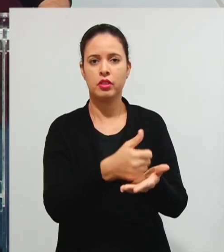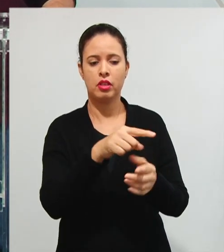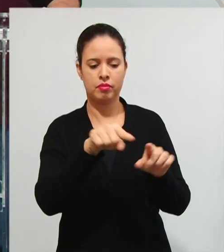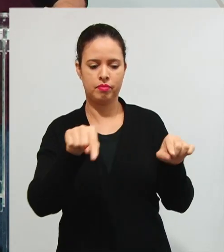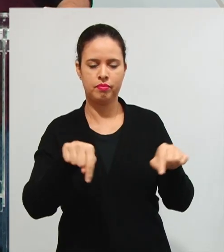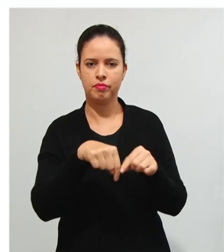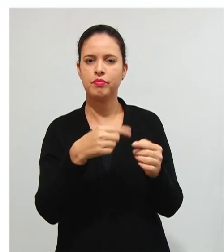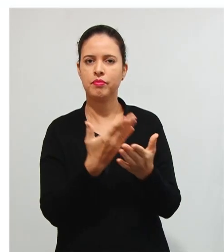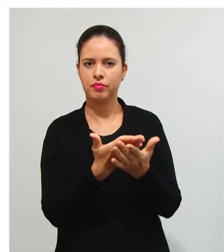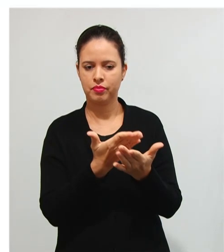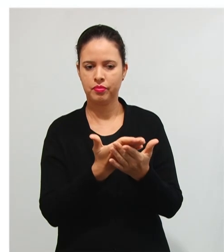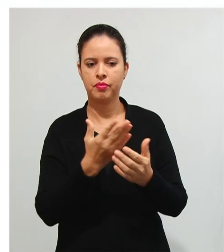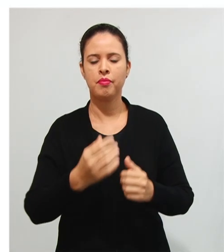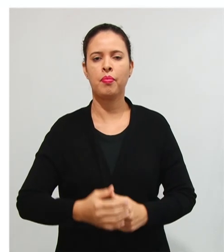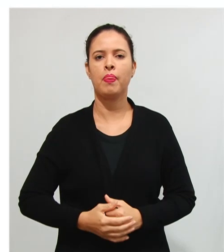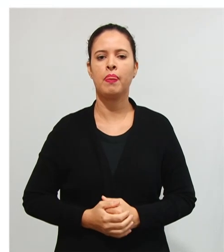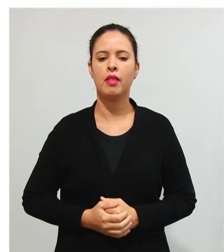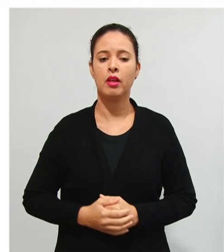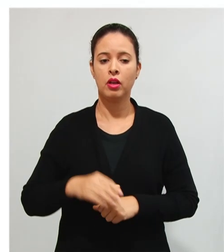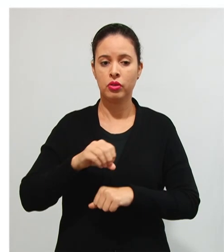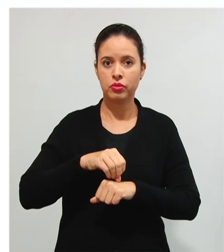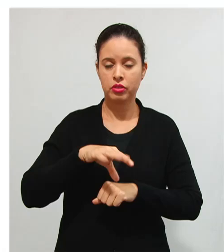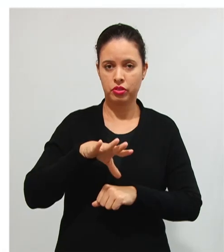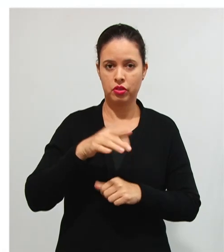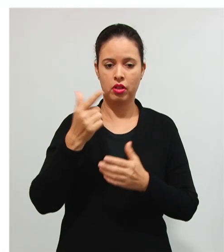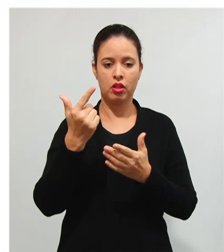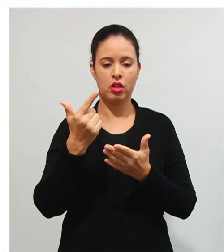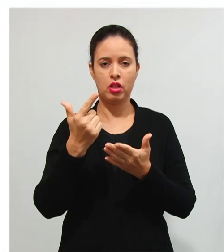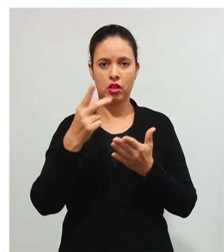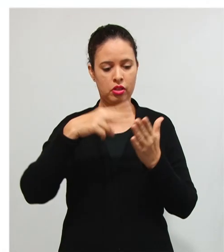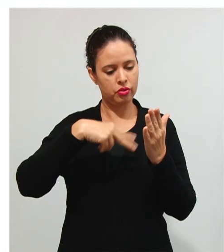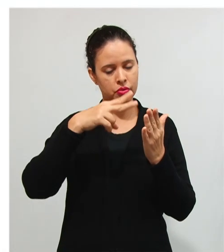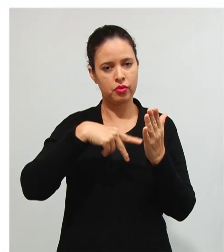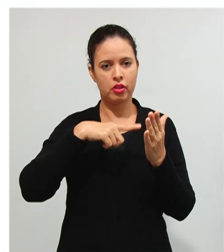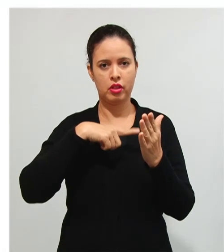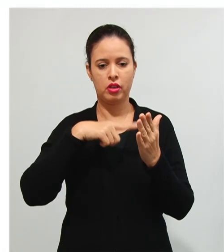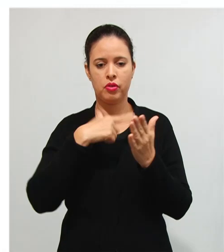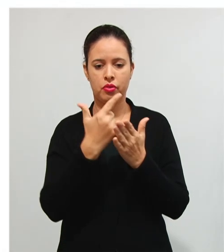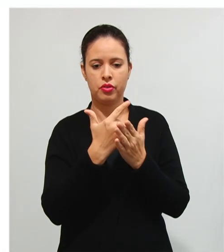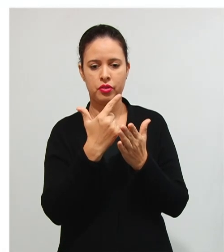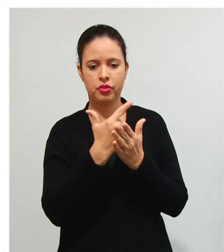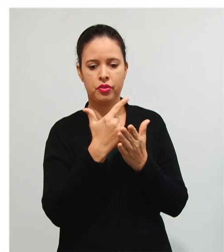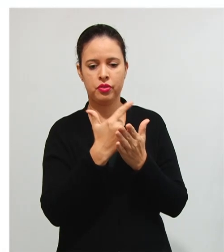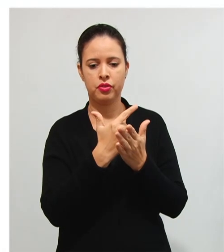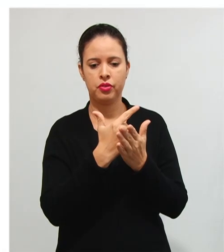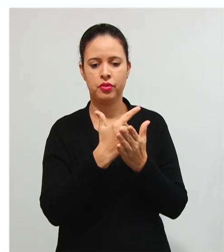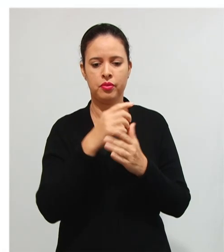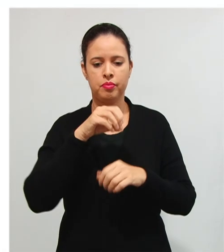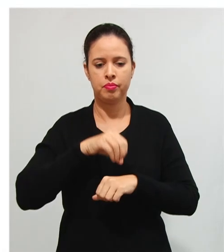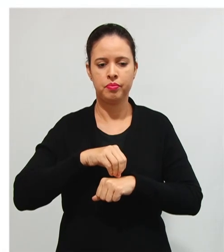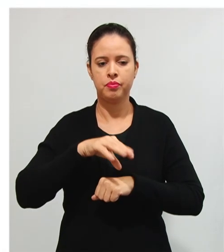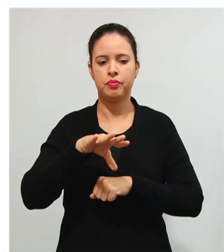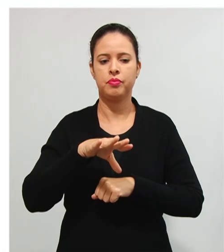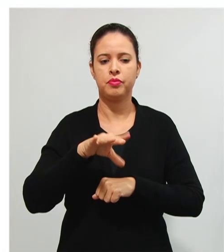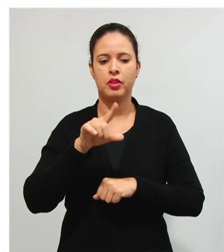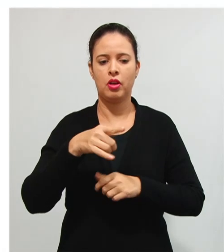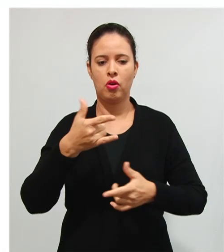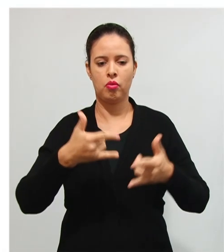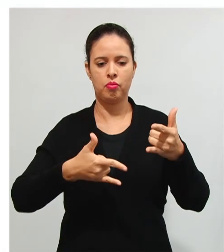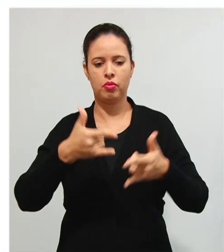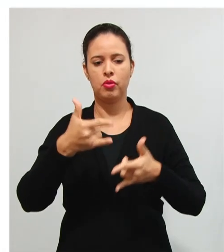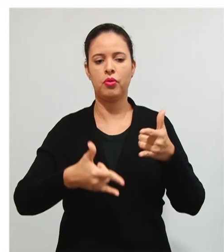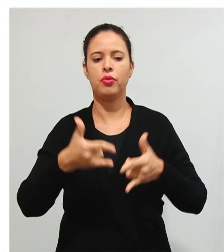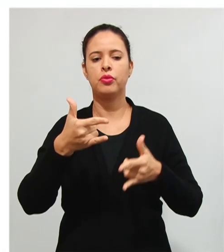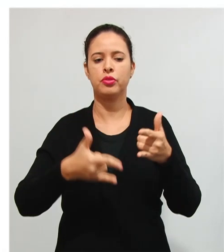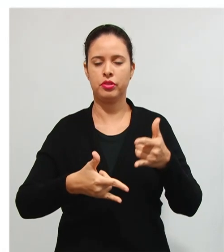aula. Então, como sugestão de leitura, fica a sugestão do livro Robótica